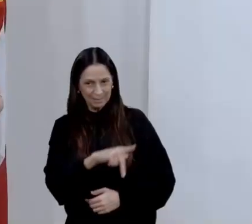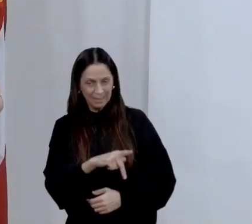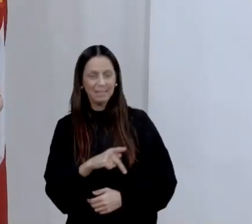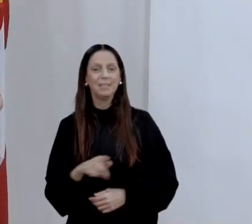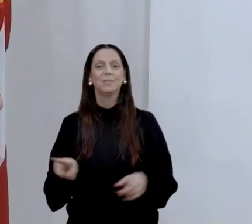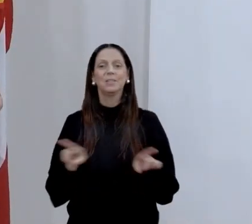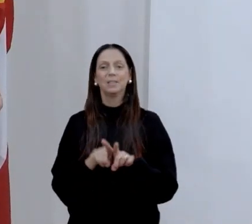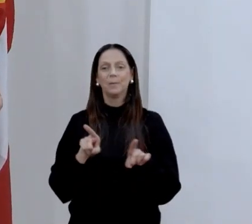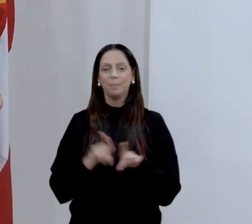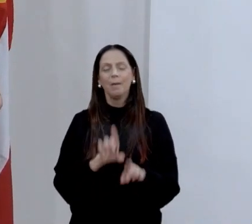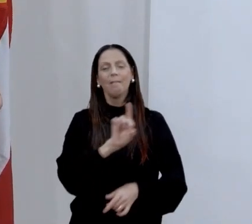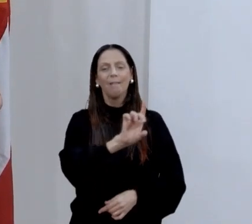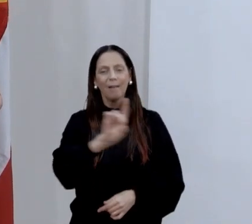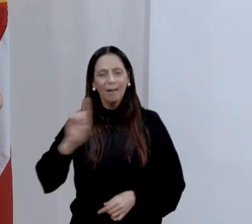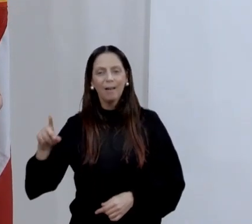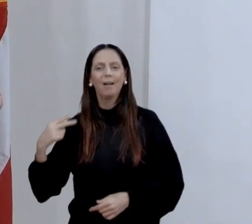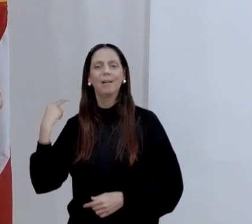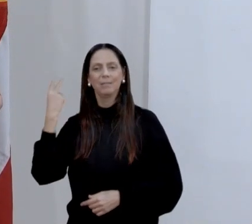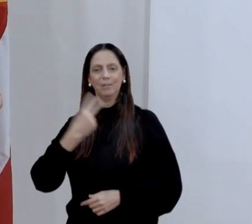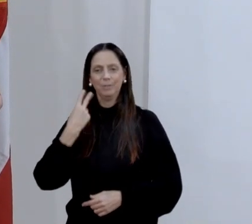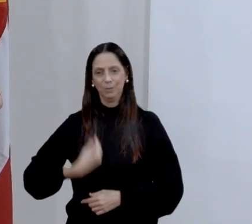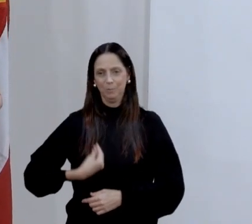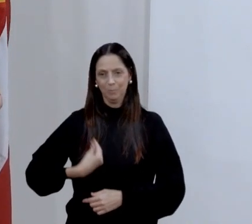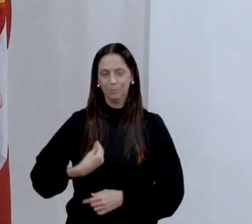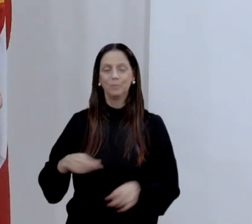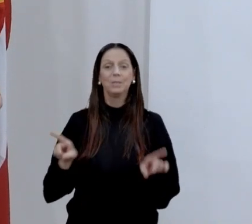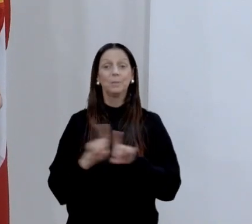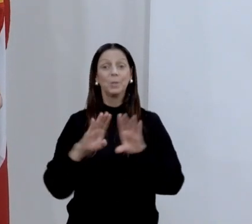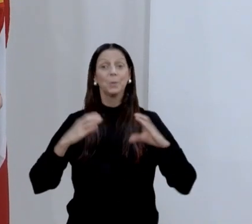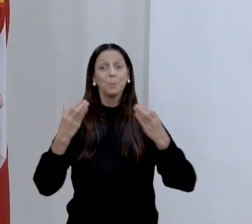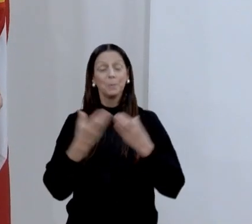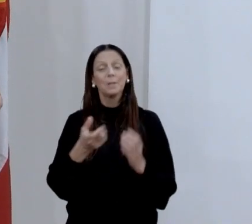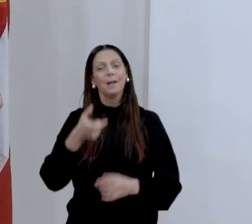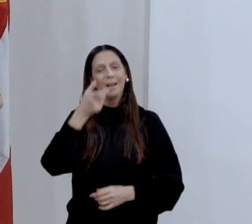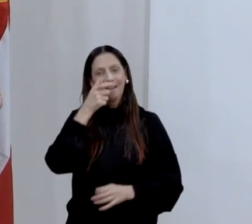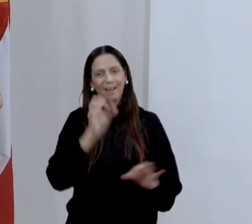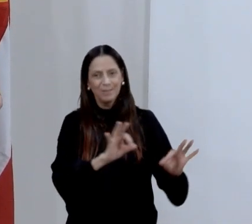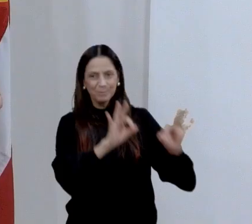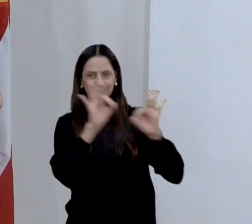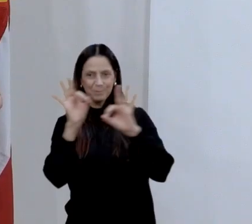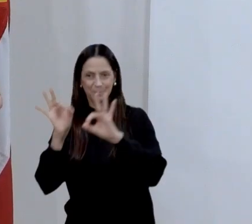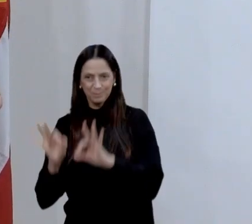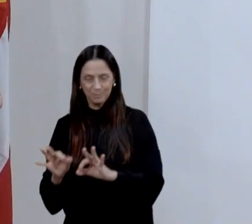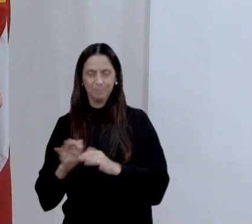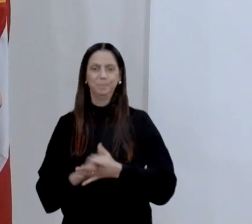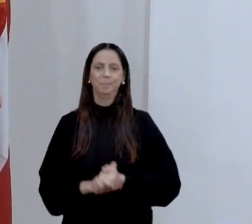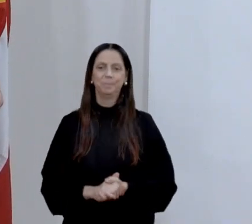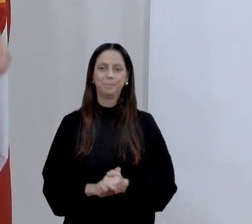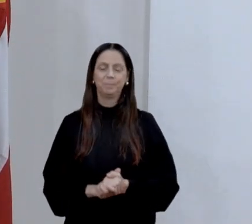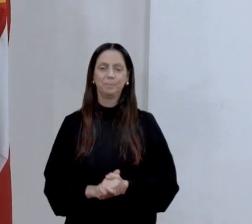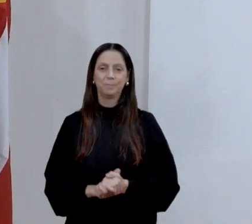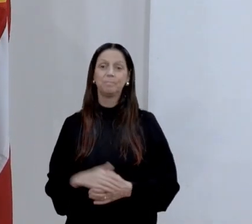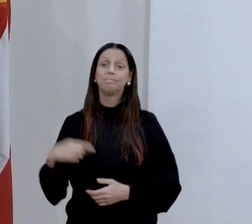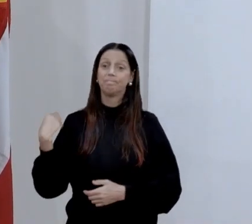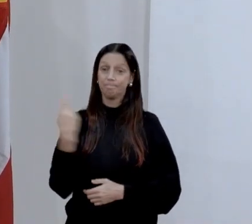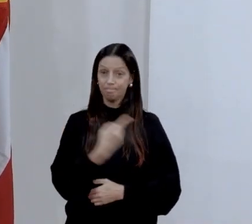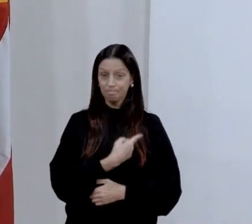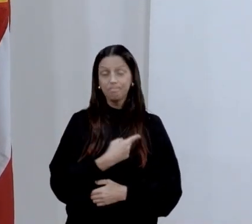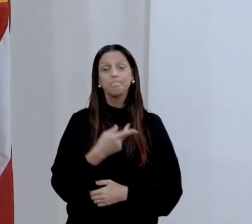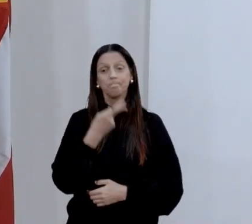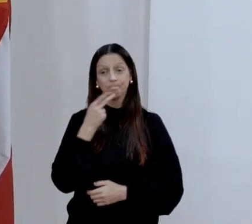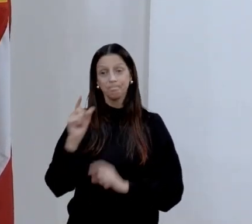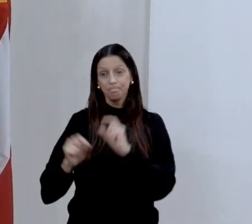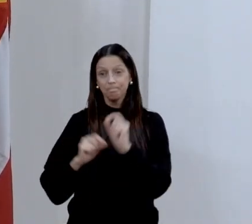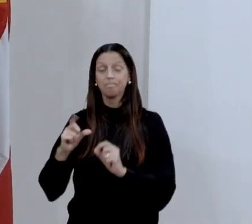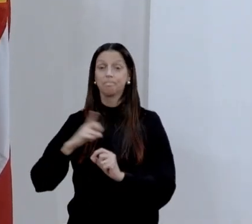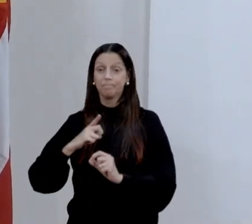dos demais vereadores e comunidade que nos acompanha. algo que a gente sempre fala é que tem demandas infinitas e os